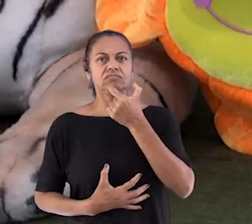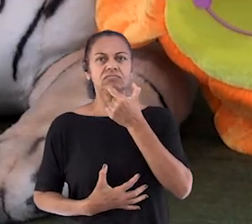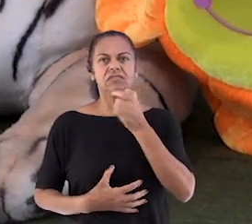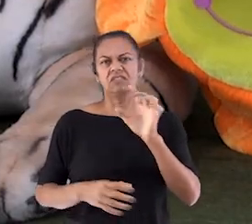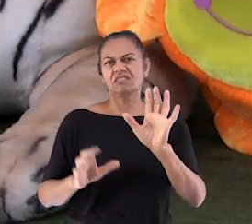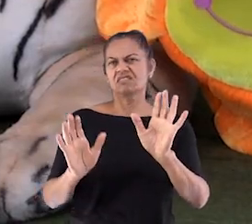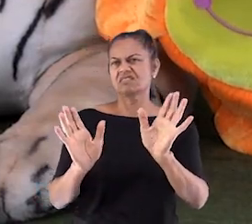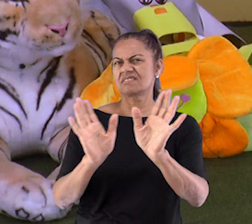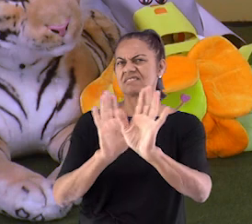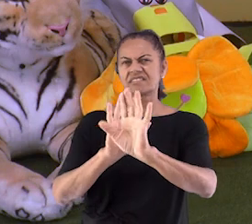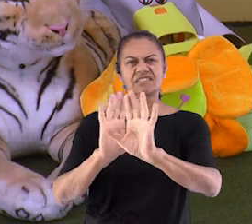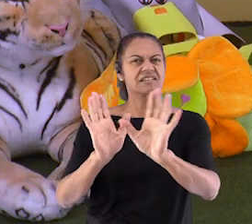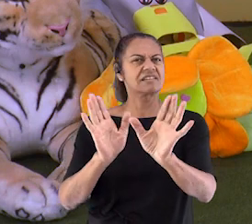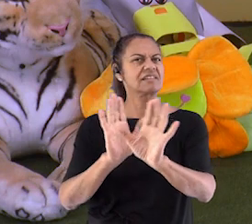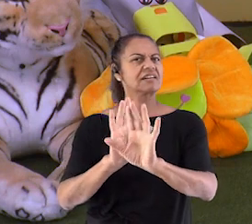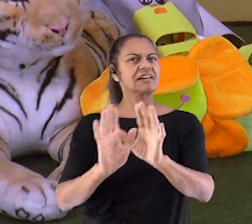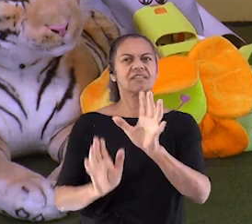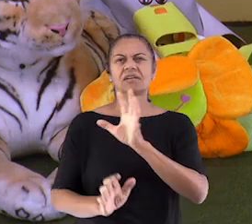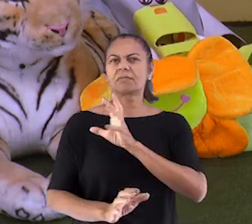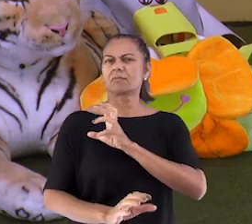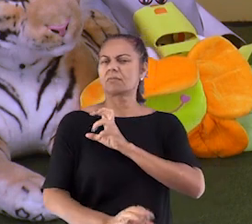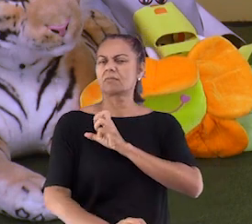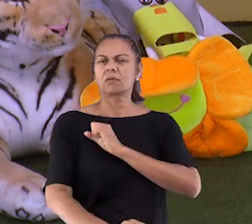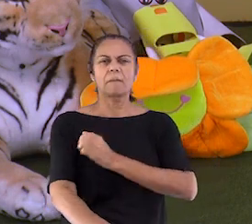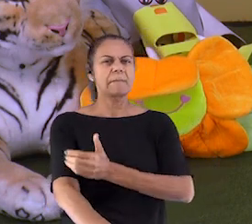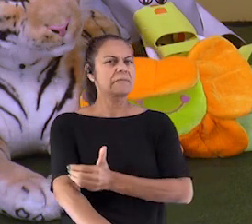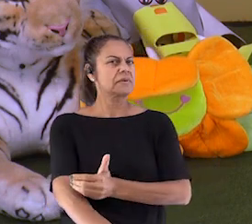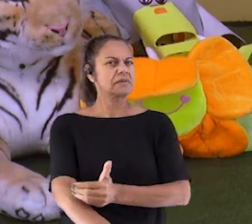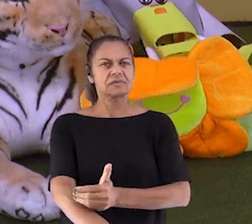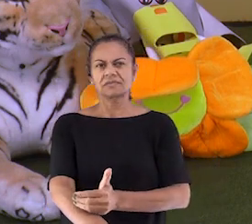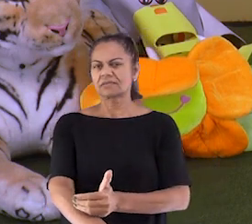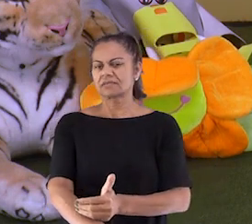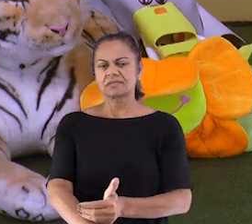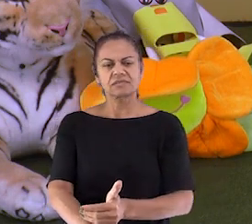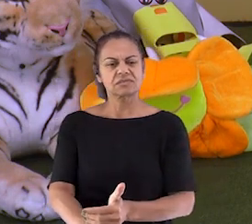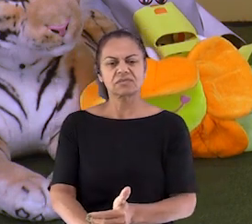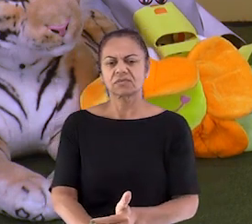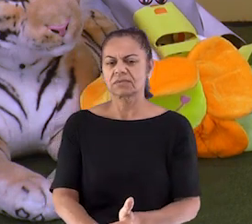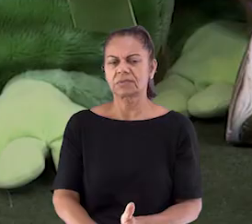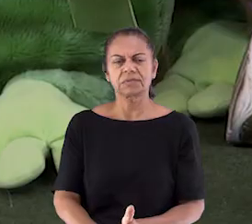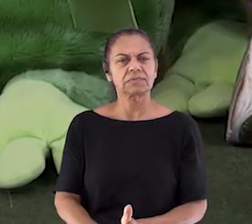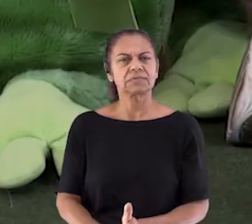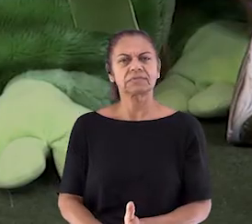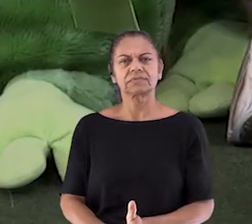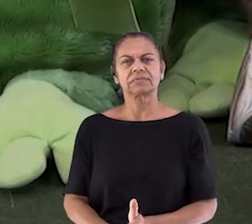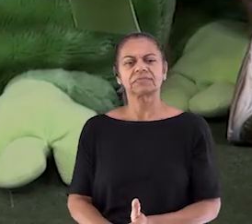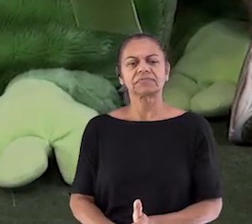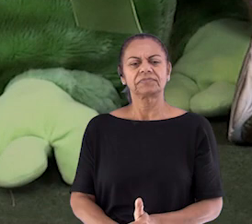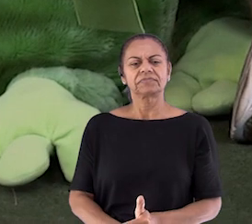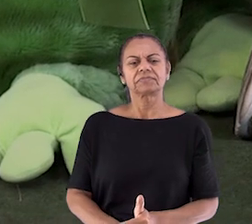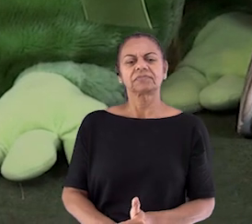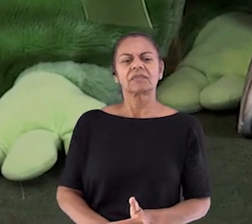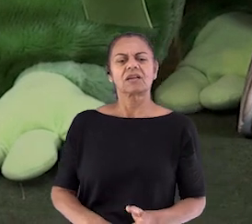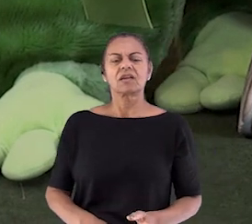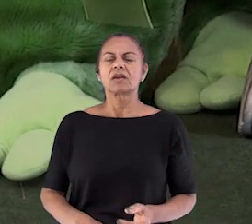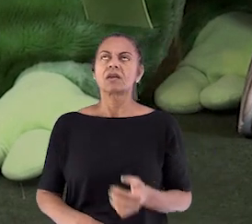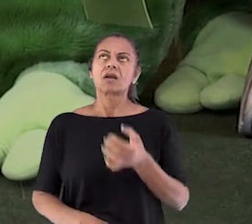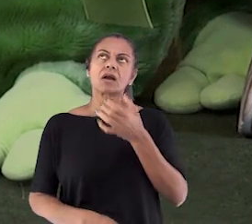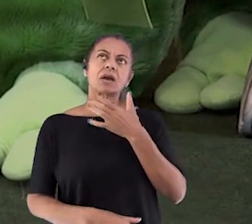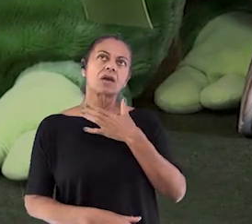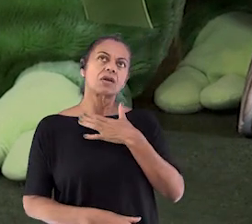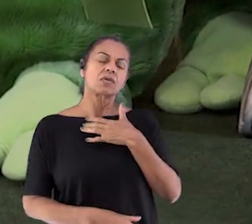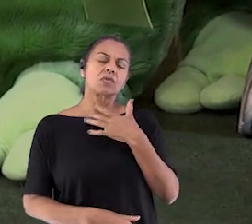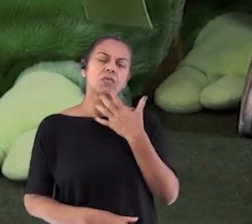Não. O amor não é branco, disse a zebra. Eu não acho que o amor seja branco.